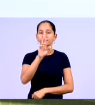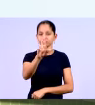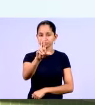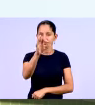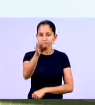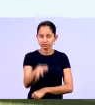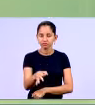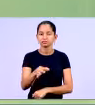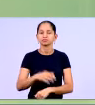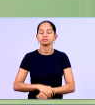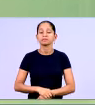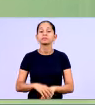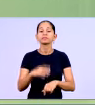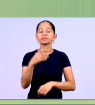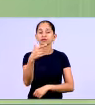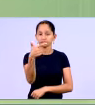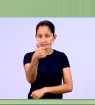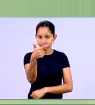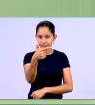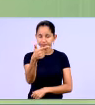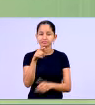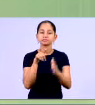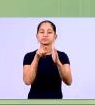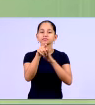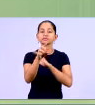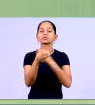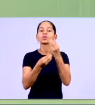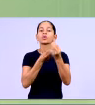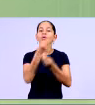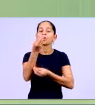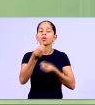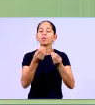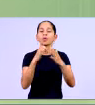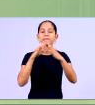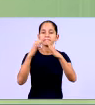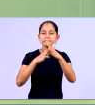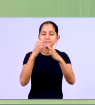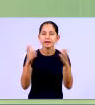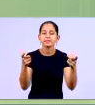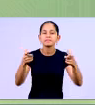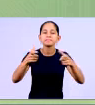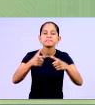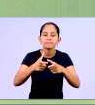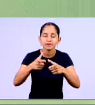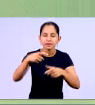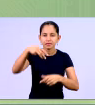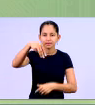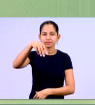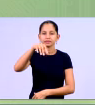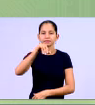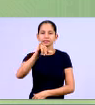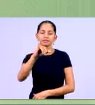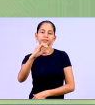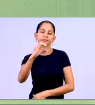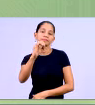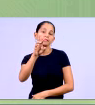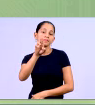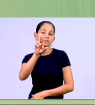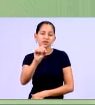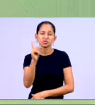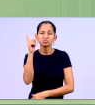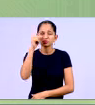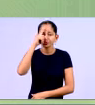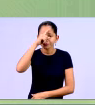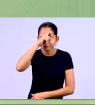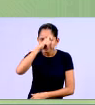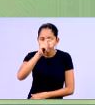certa. Na 2, caracteriza-se como microempresa. Essa aqui estava difícil, hein? Mas sabe por que